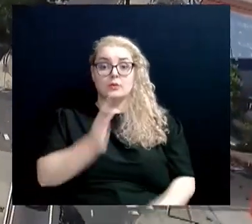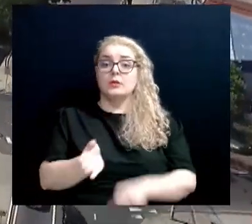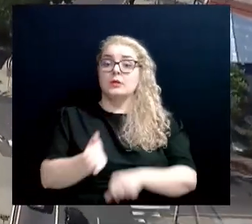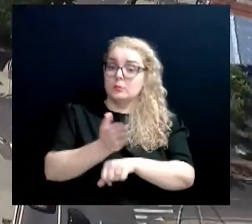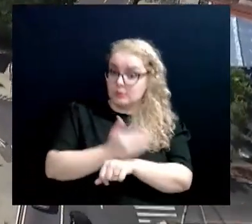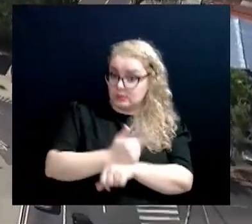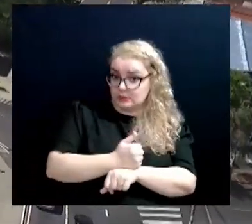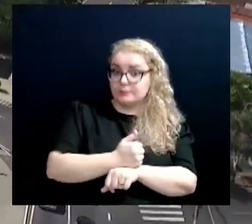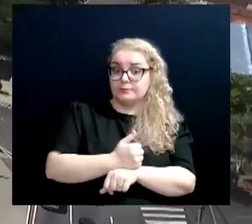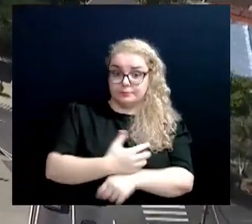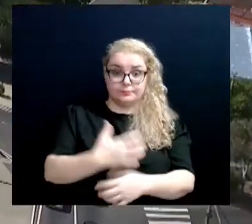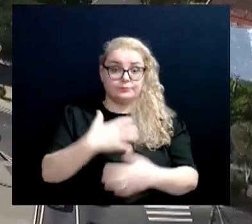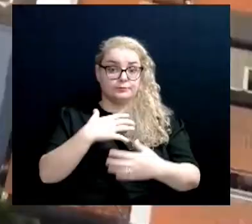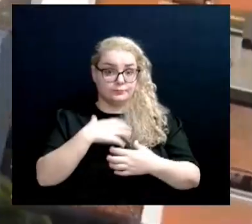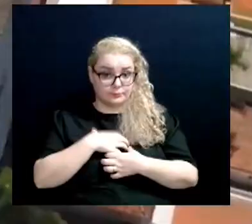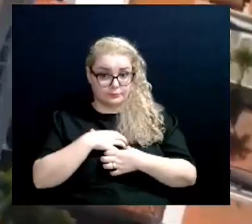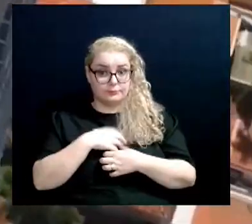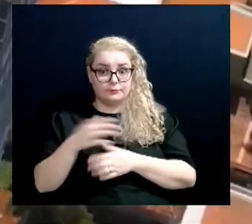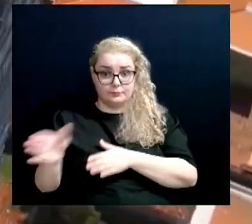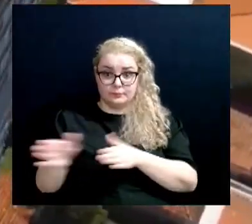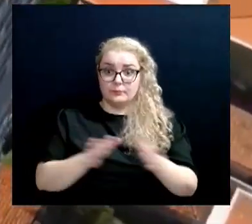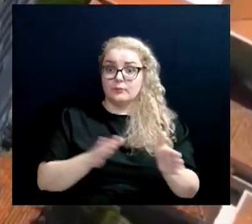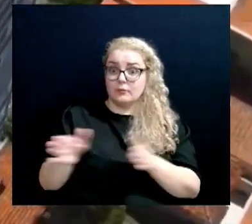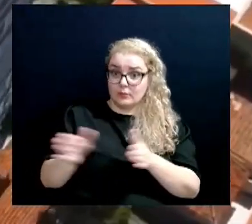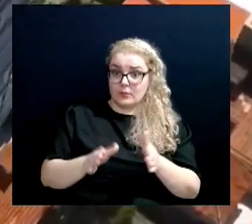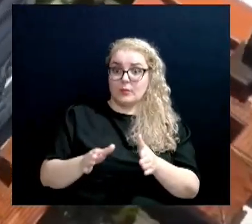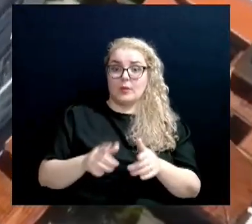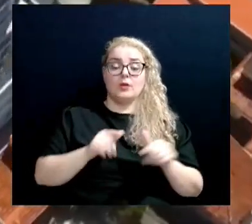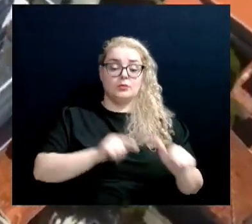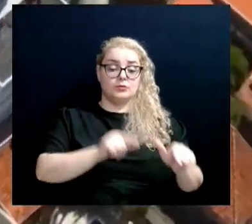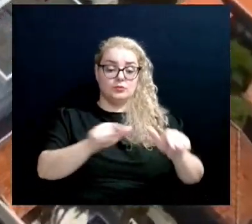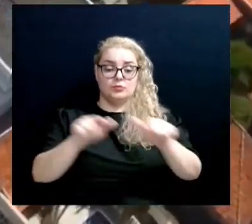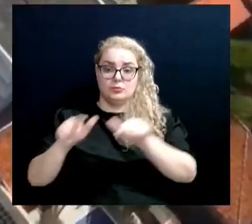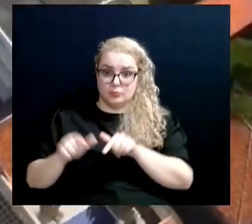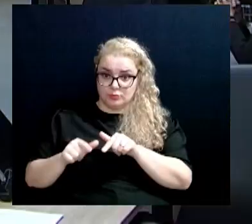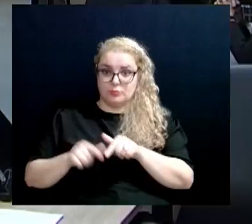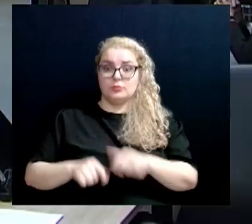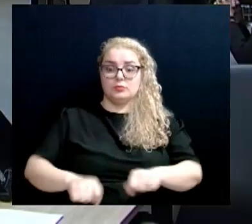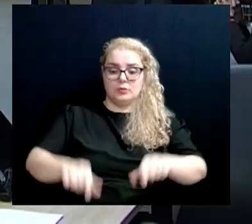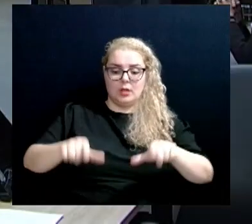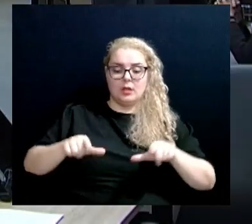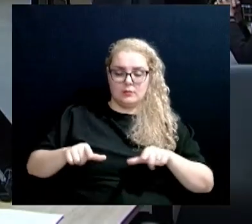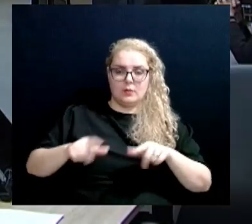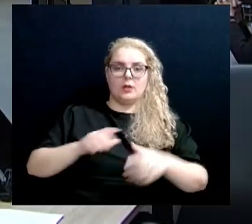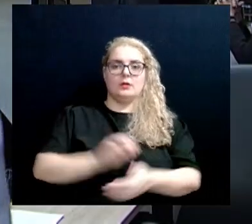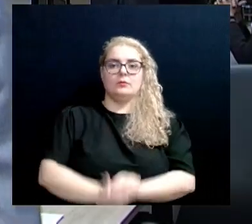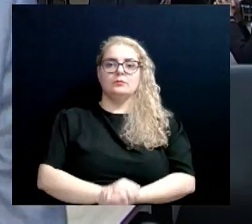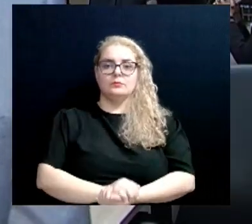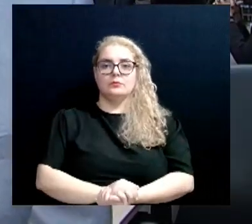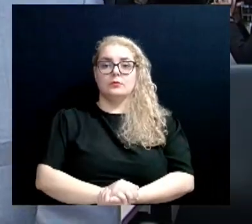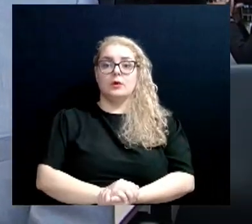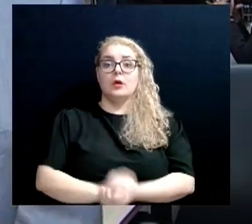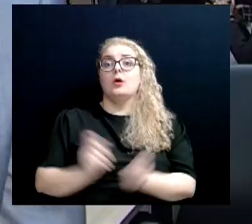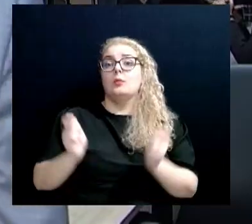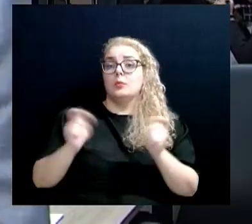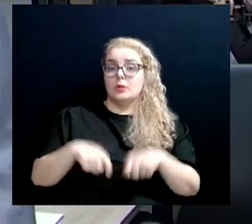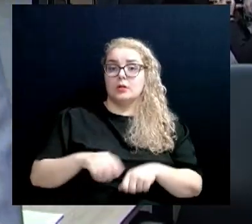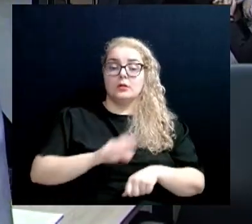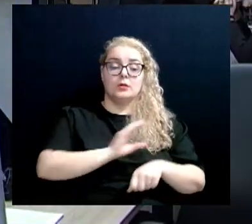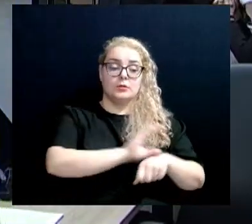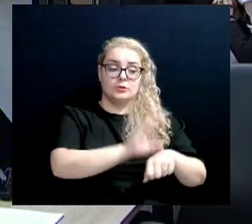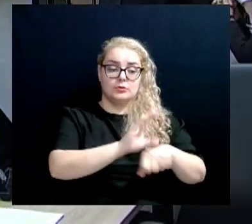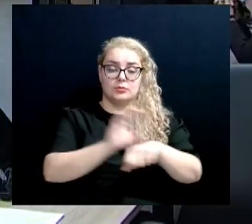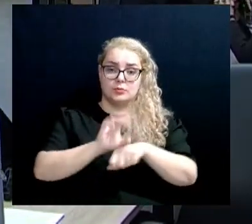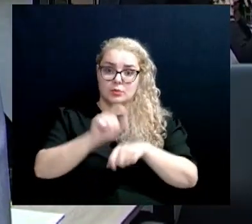as condições de acessibilidade dos estabelecimentos certificados. Poder capacitar as pessoas de alguma forma,